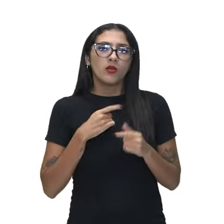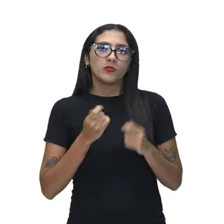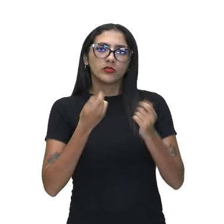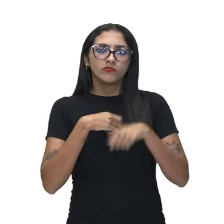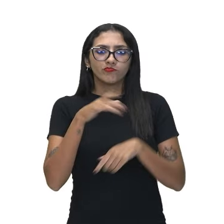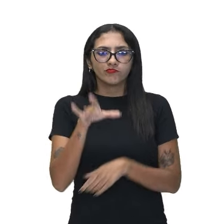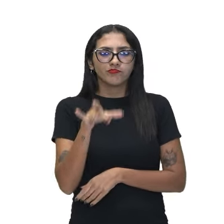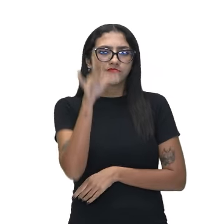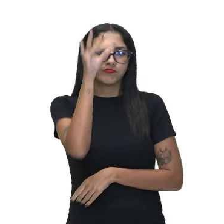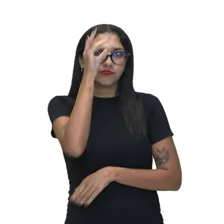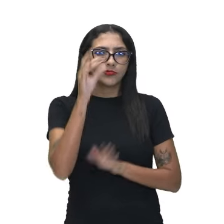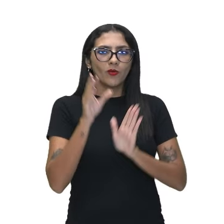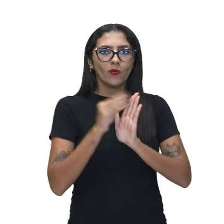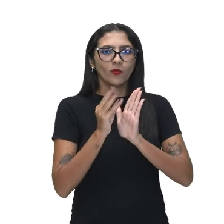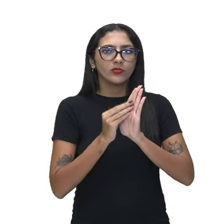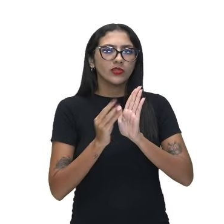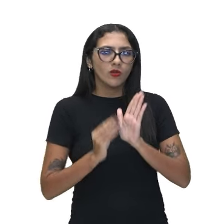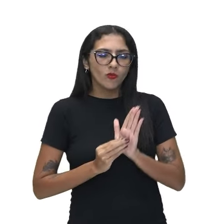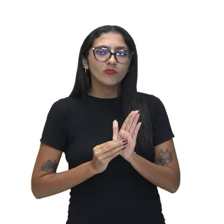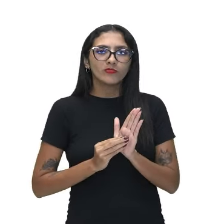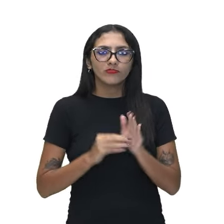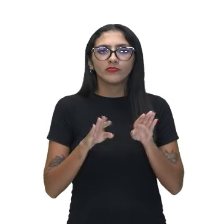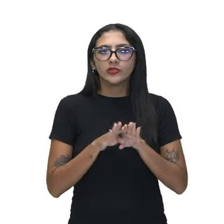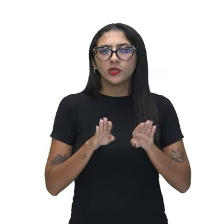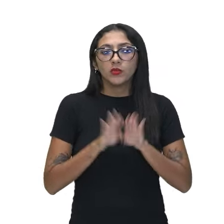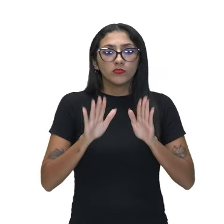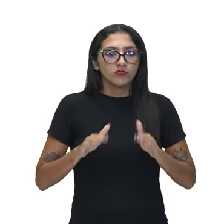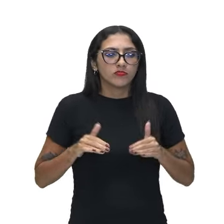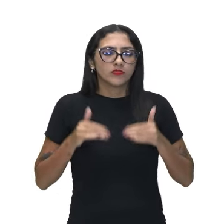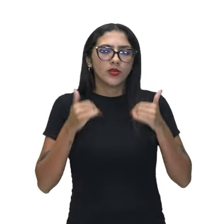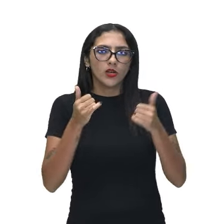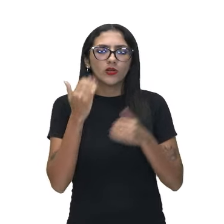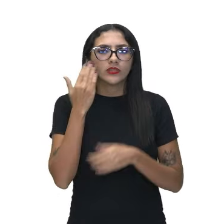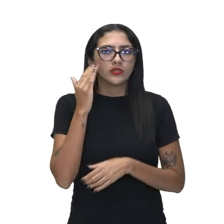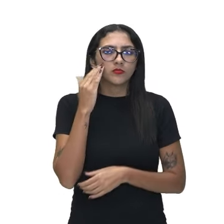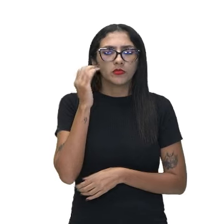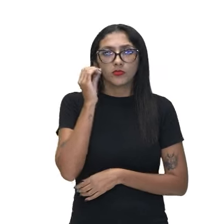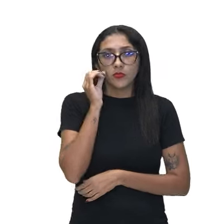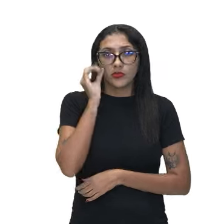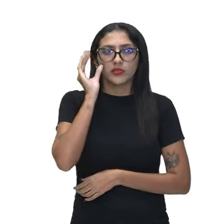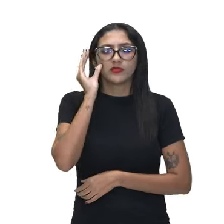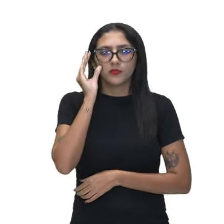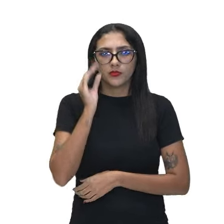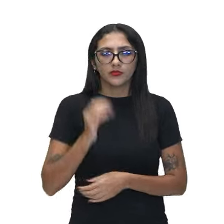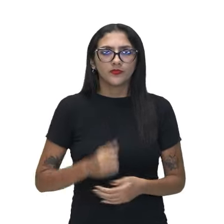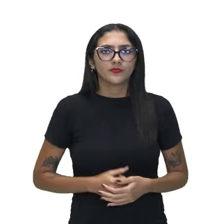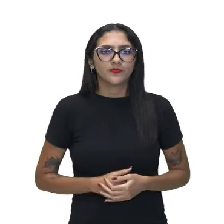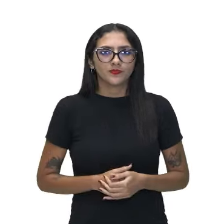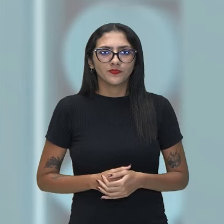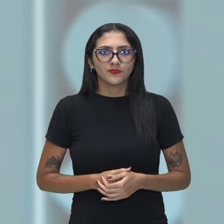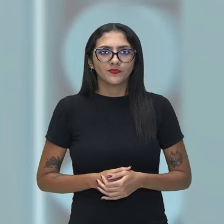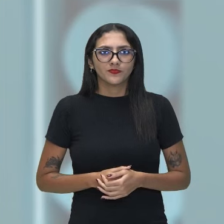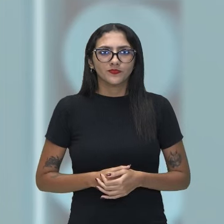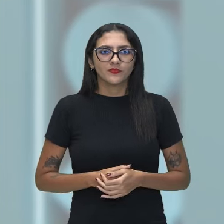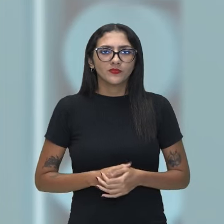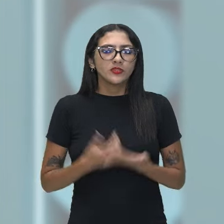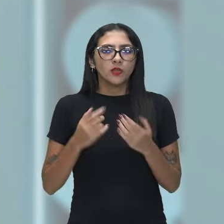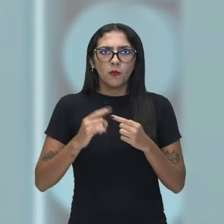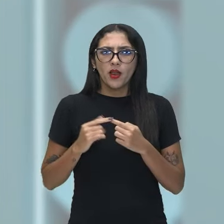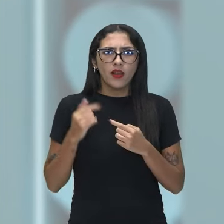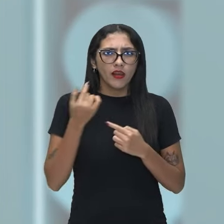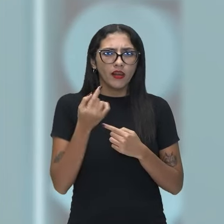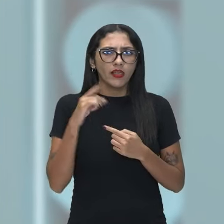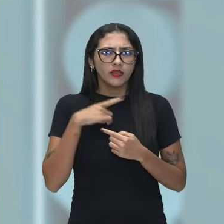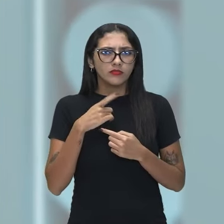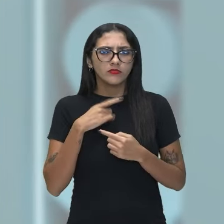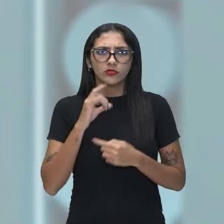fixar o conteúdo e ter melhores resultados. Então vejam que para além de ser uma